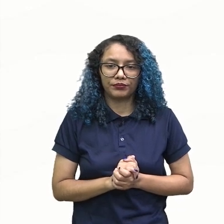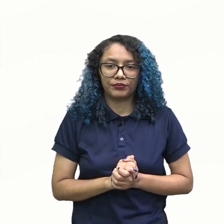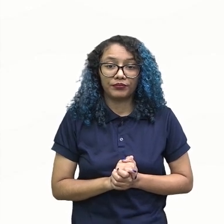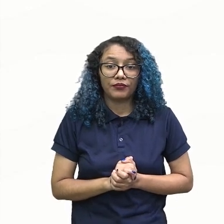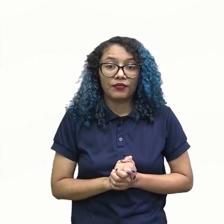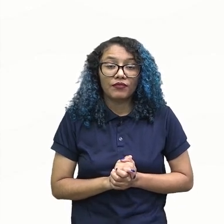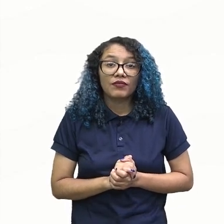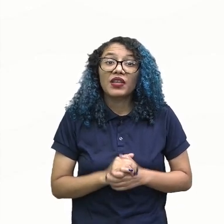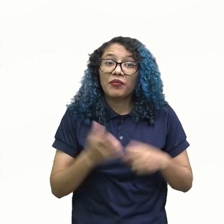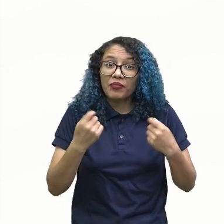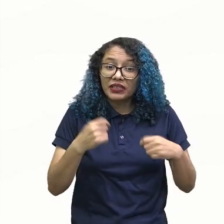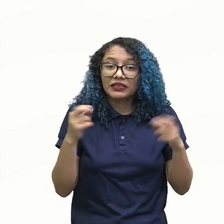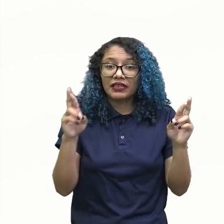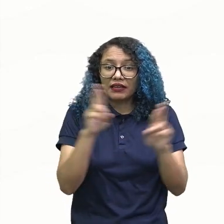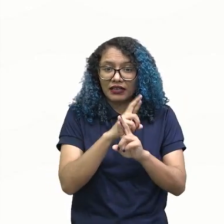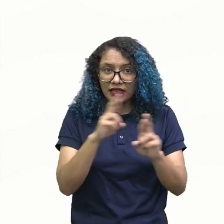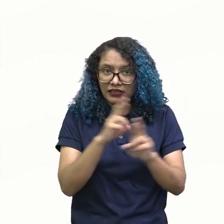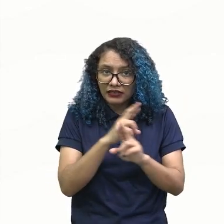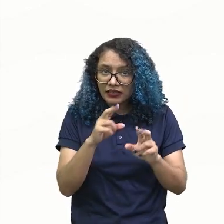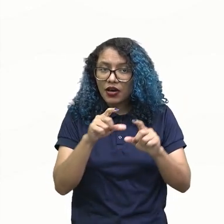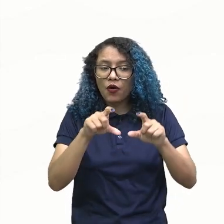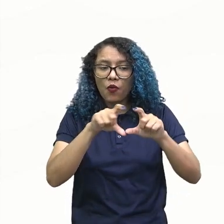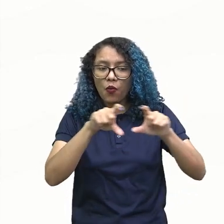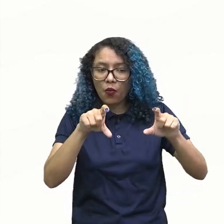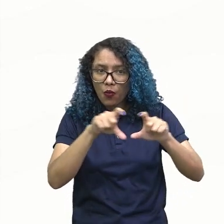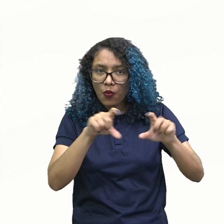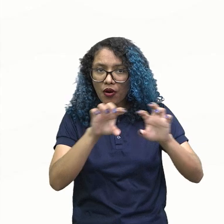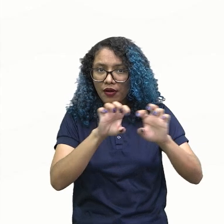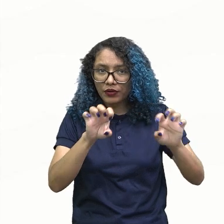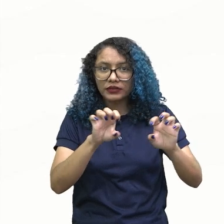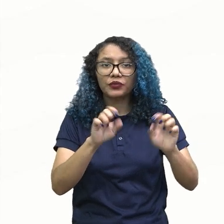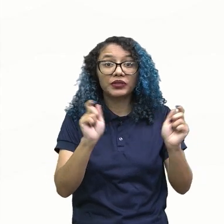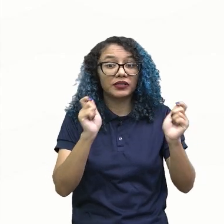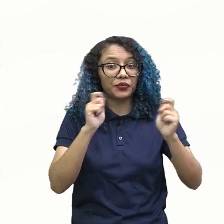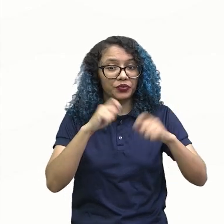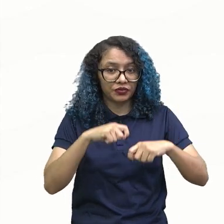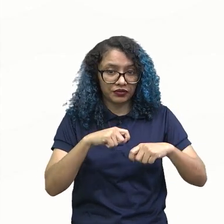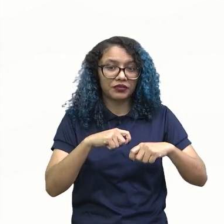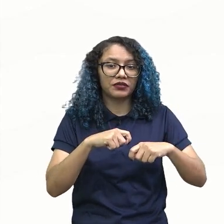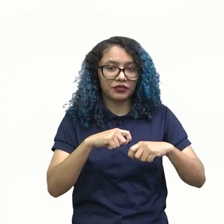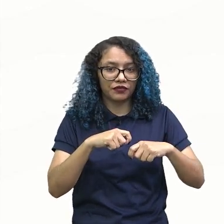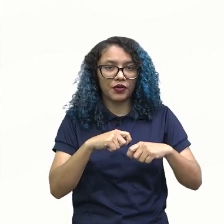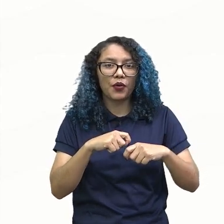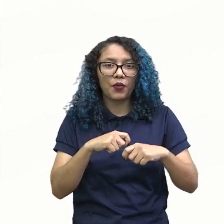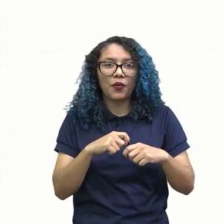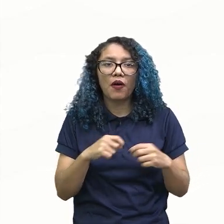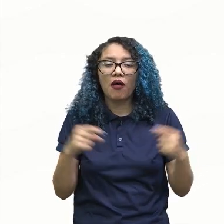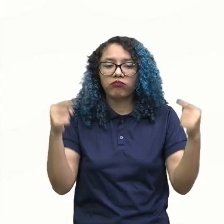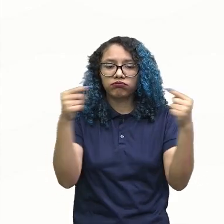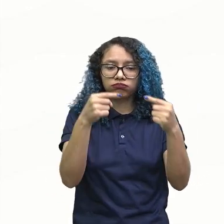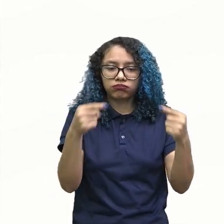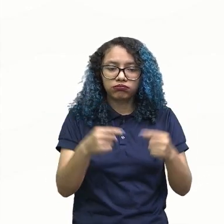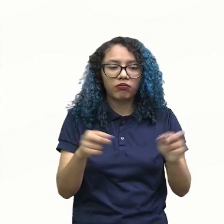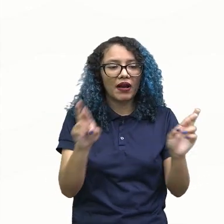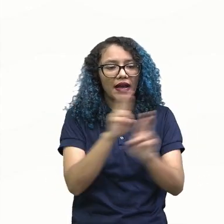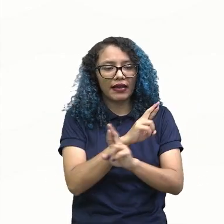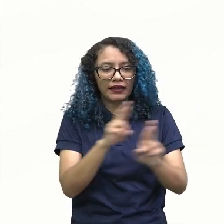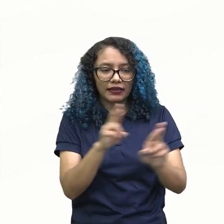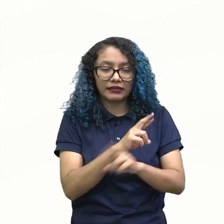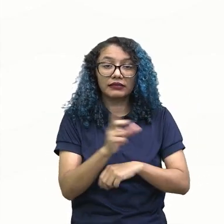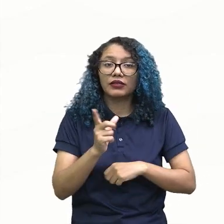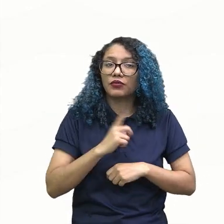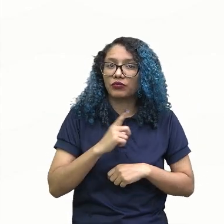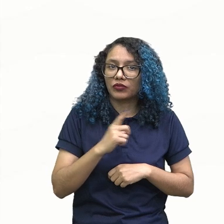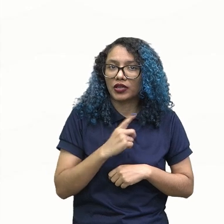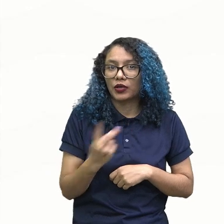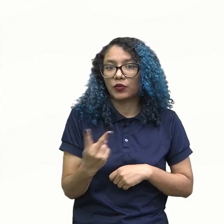um caminho, que tenha ali uma fórmula para que o elemento de A chegue a se comunicar ali com algum